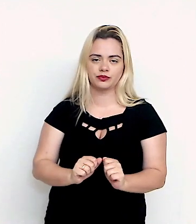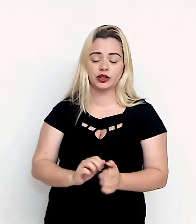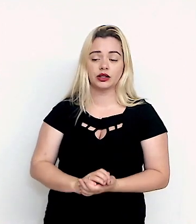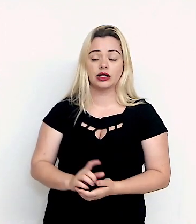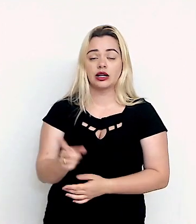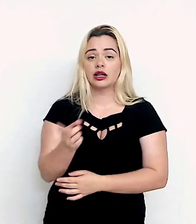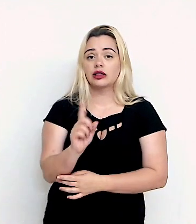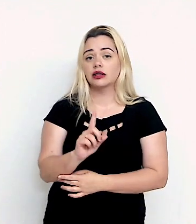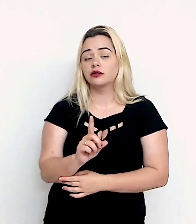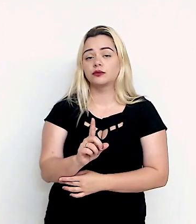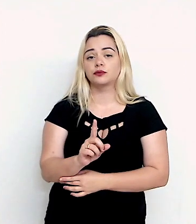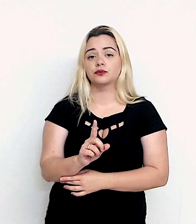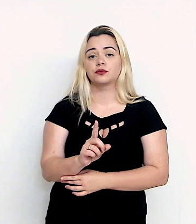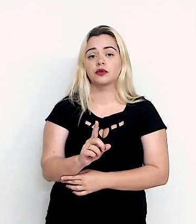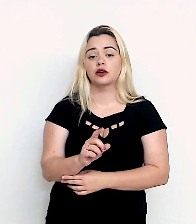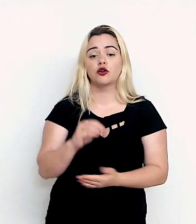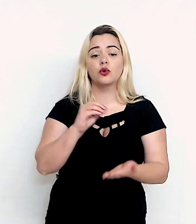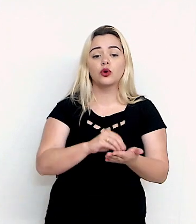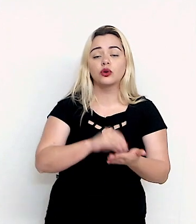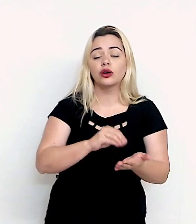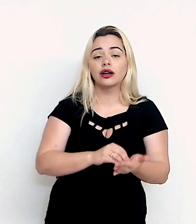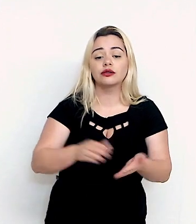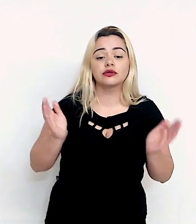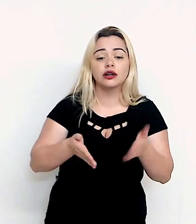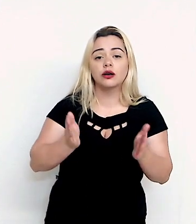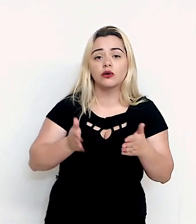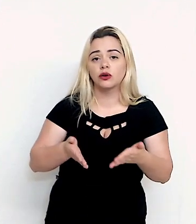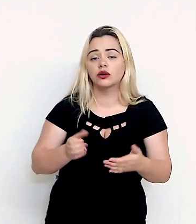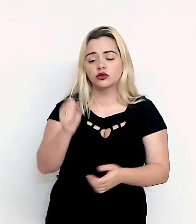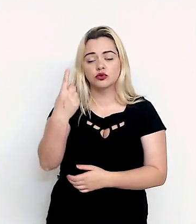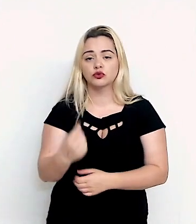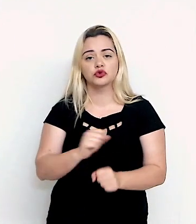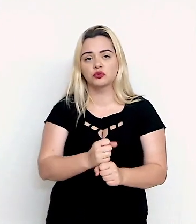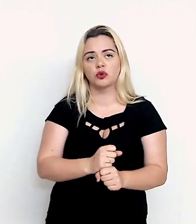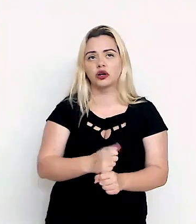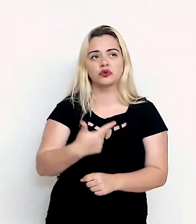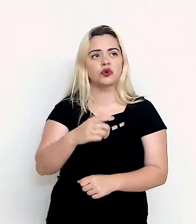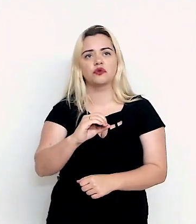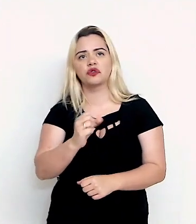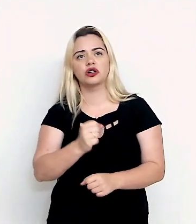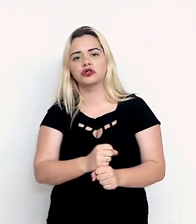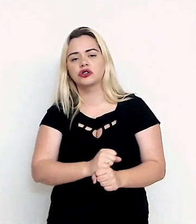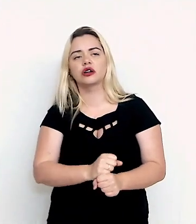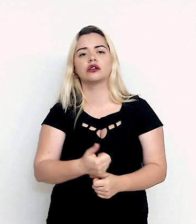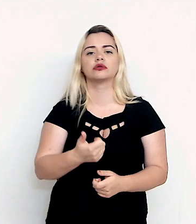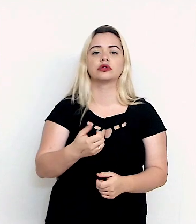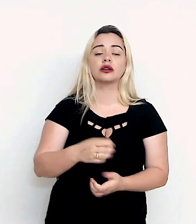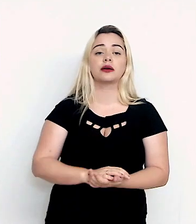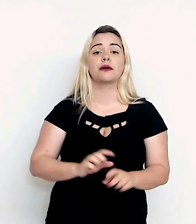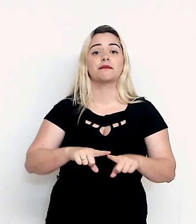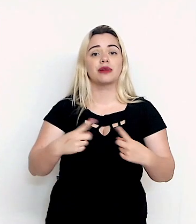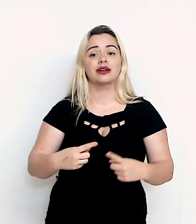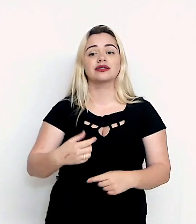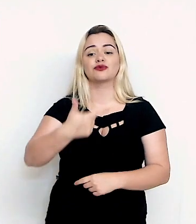e não estão não foram colocados ali agora no último ano nos últimos 10 ou 20 anos e sim nos